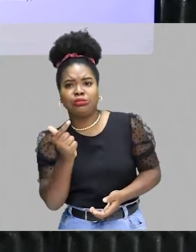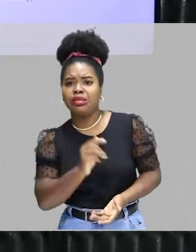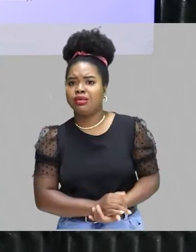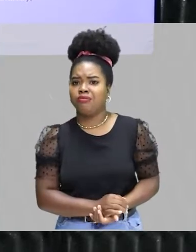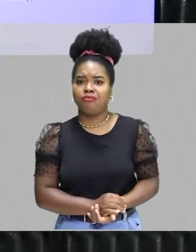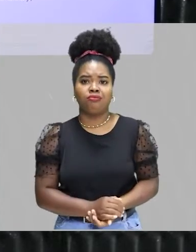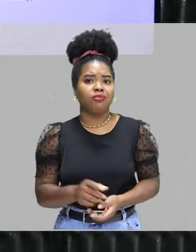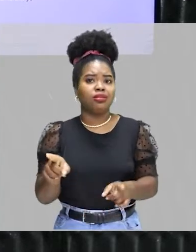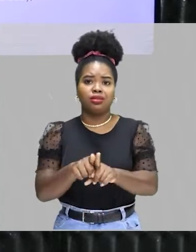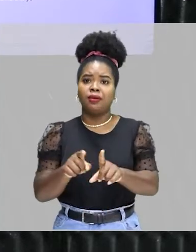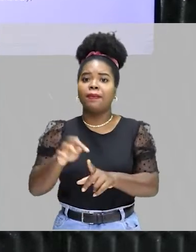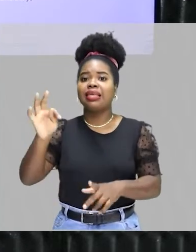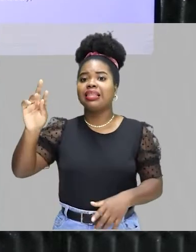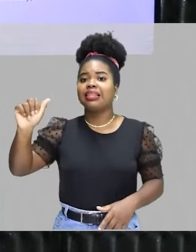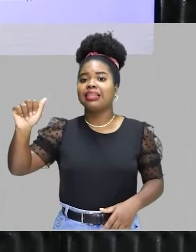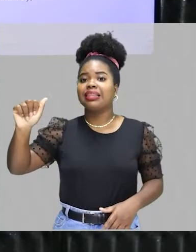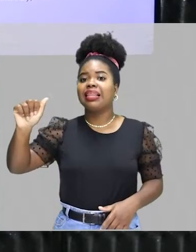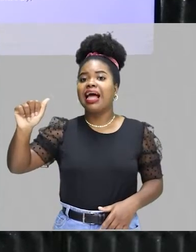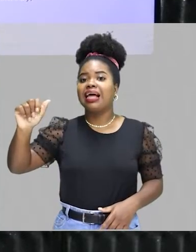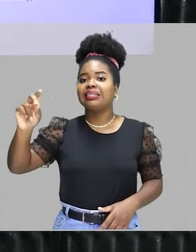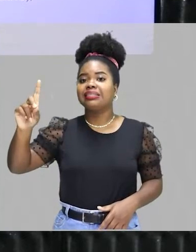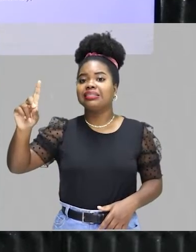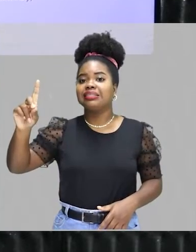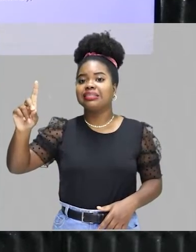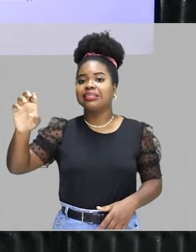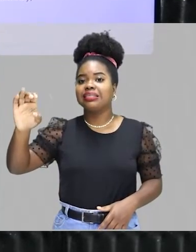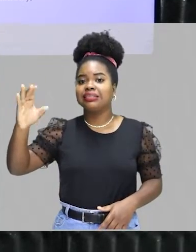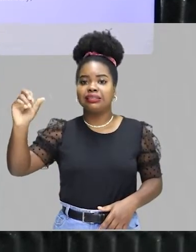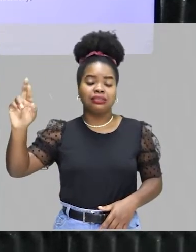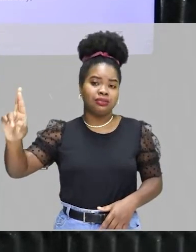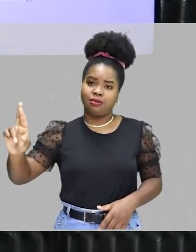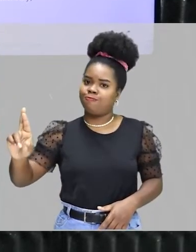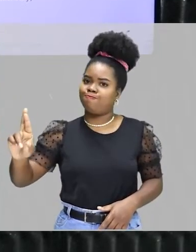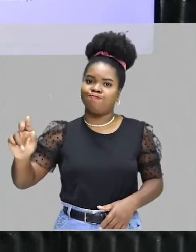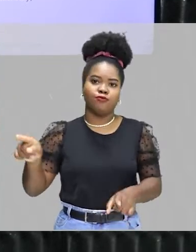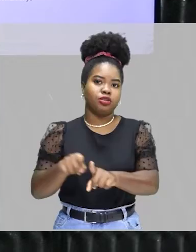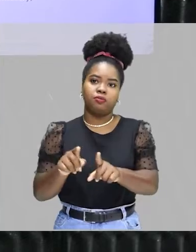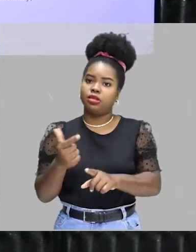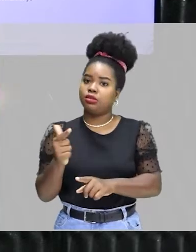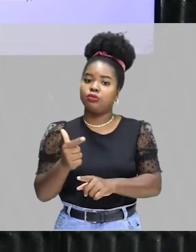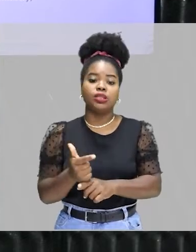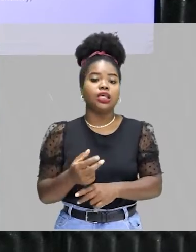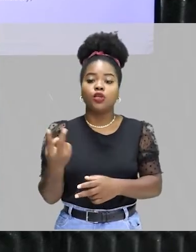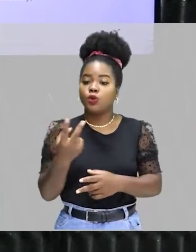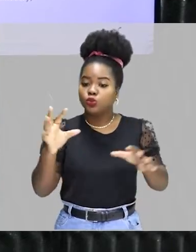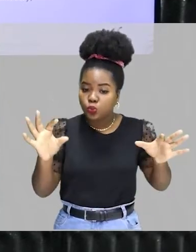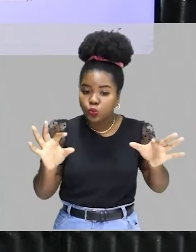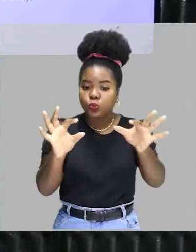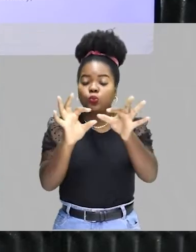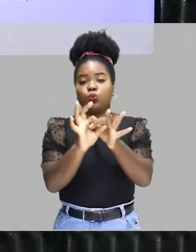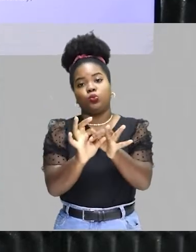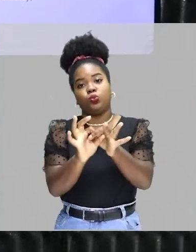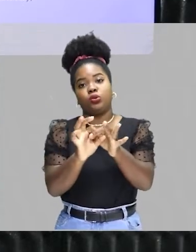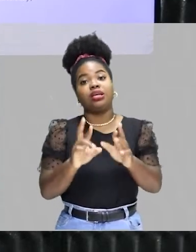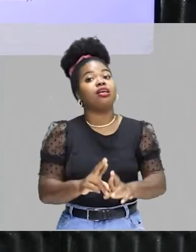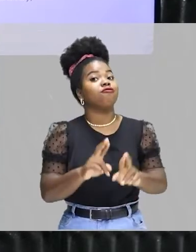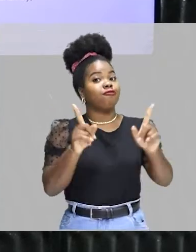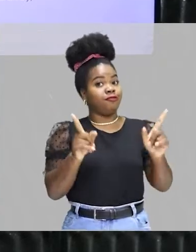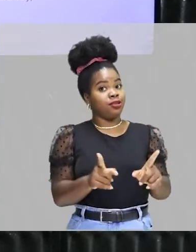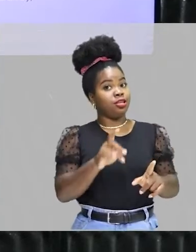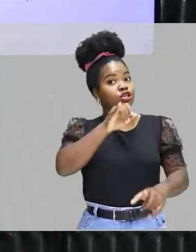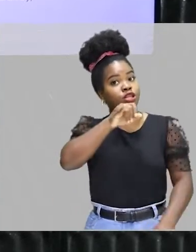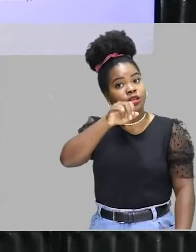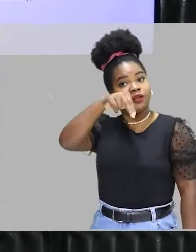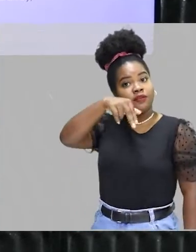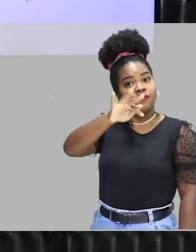tardecer. Existe entardecer, que é diferente de infelicidade. Existe a palavra infeliz